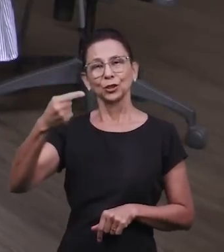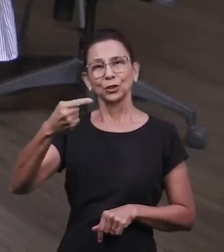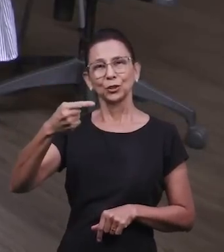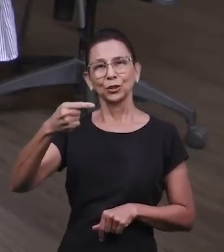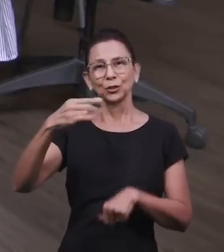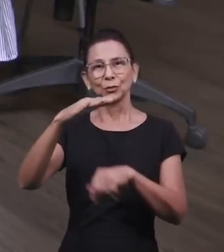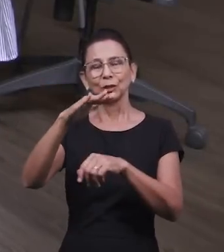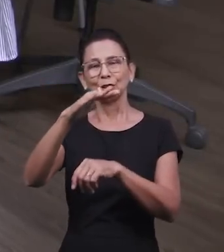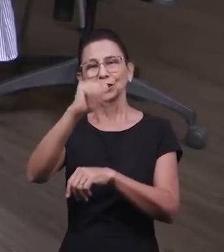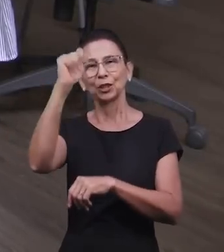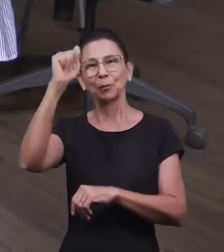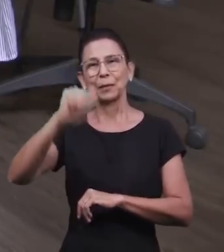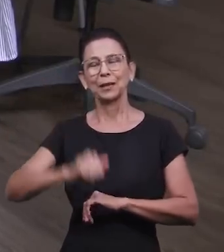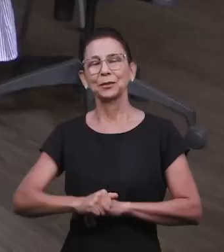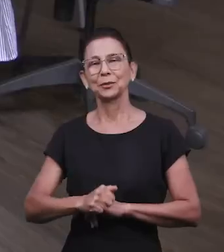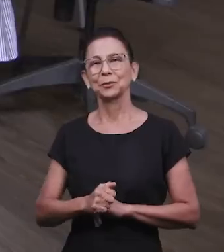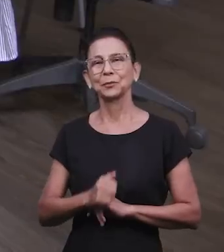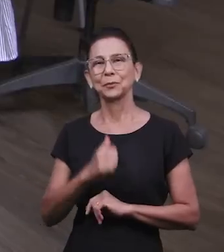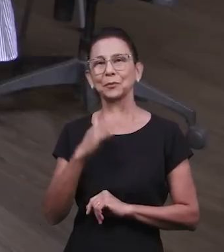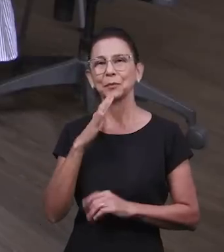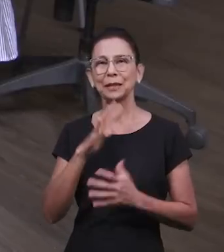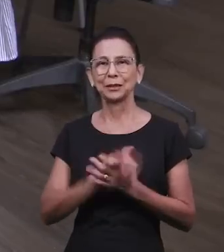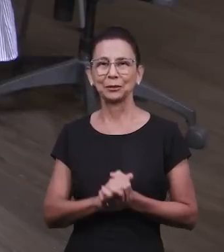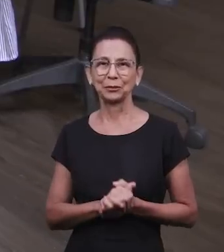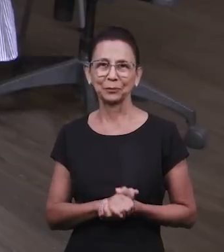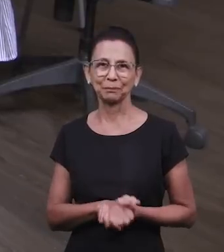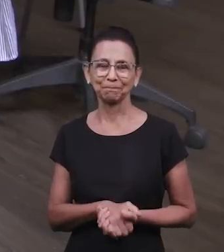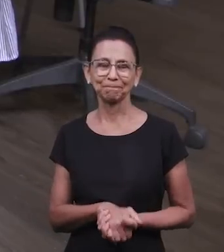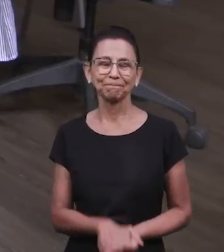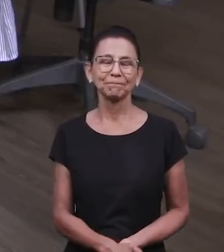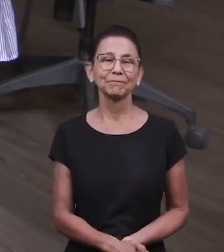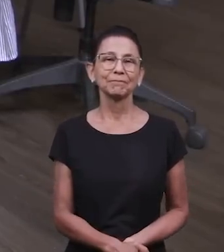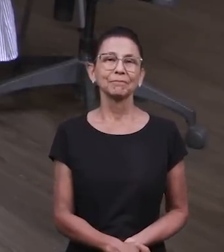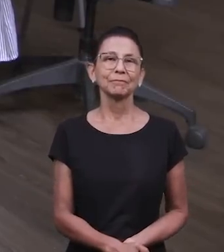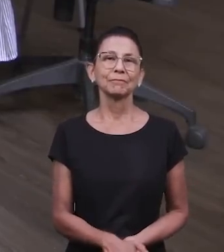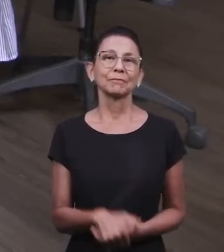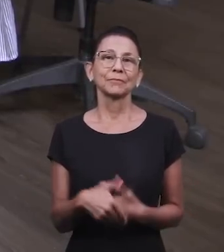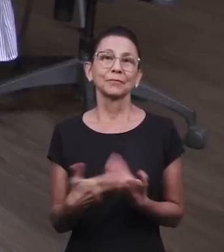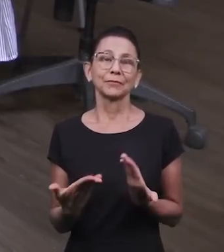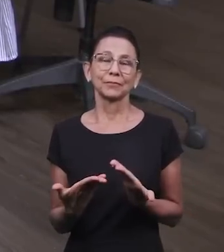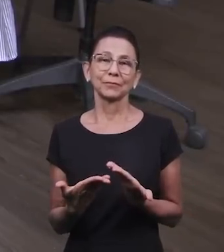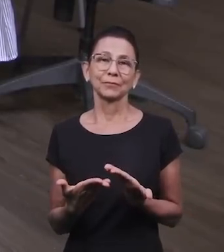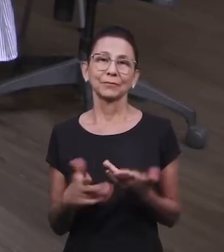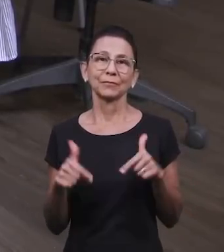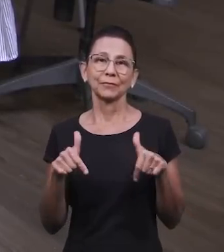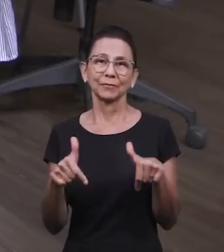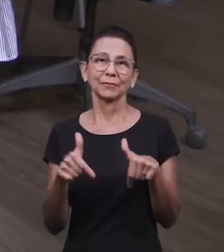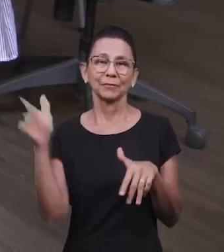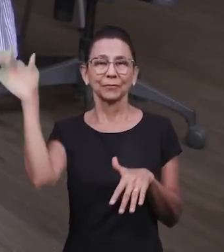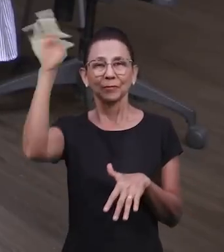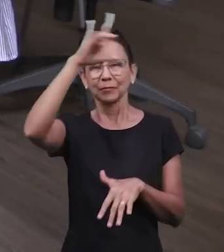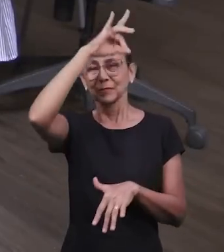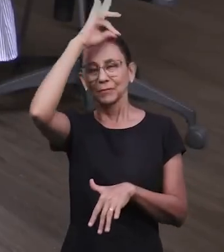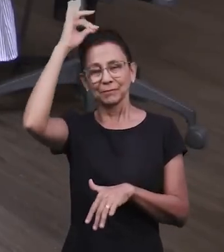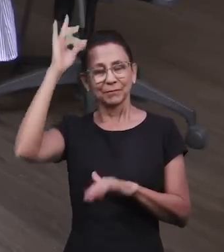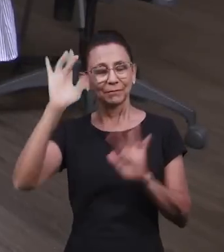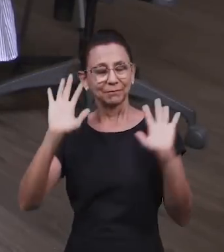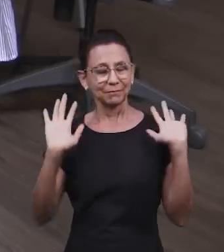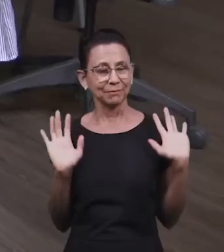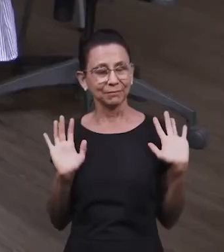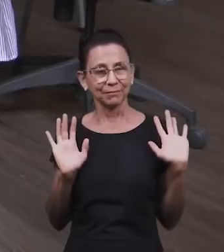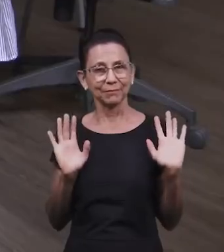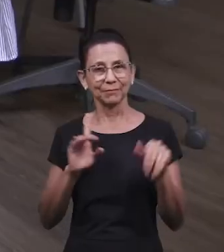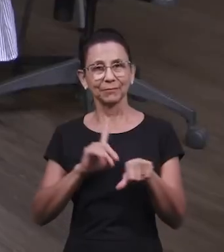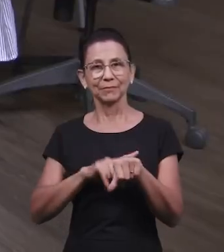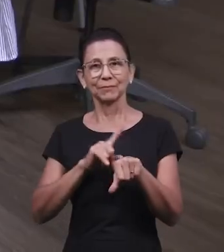na terça-feira ela ligou para mim para dizer que aquele dom se cumpriu. Então, a operação do Espírito Santo é atemporal.